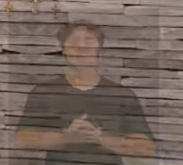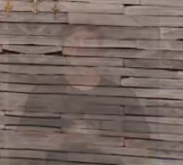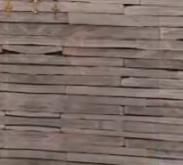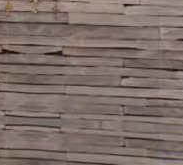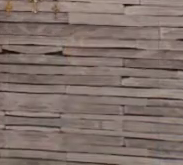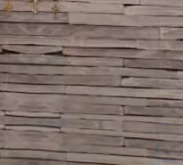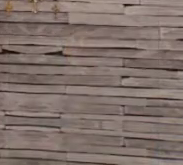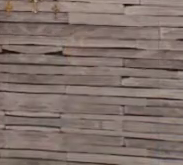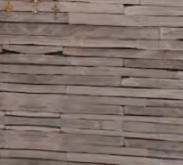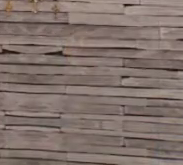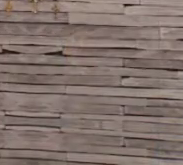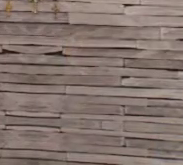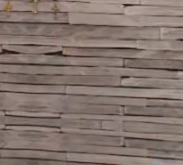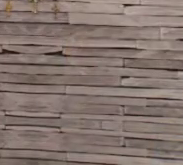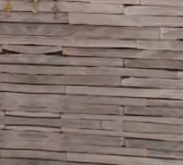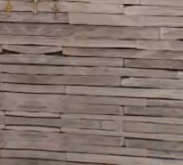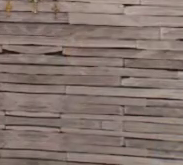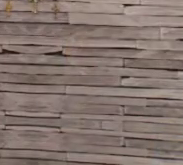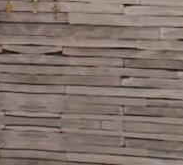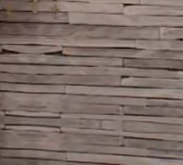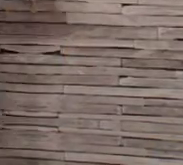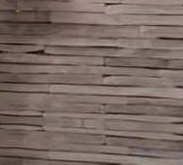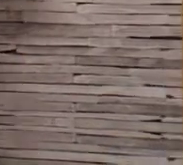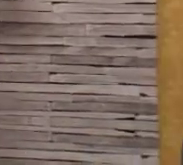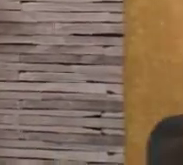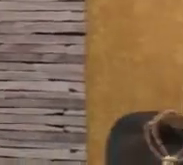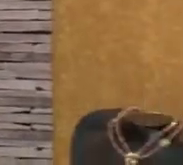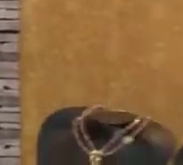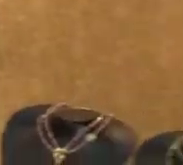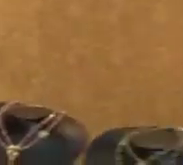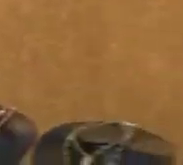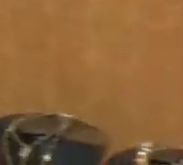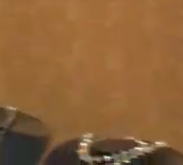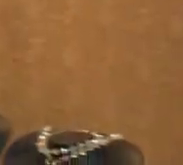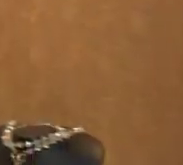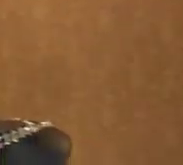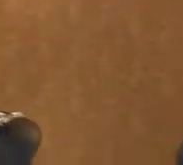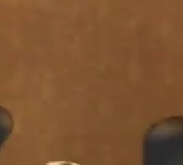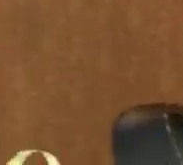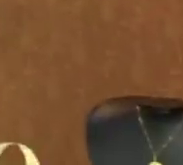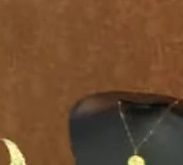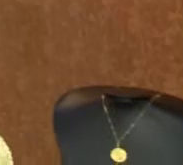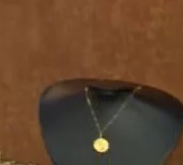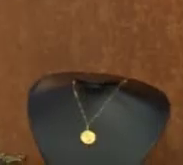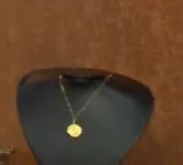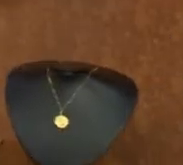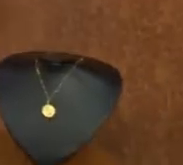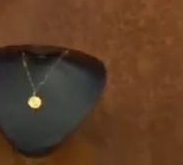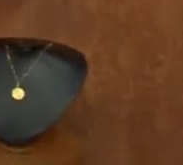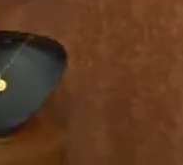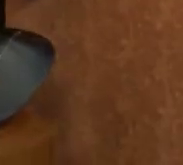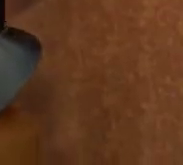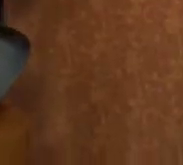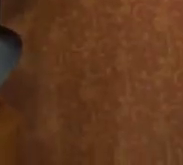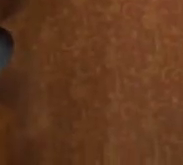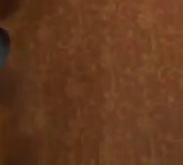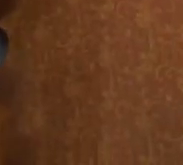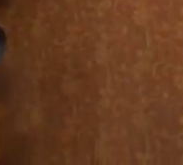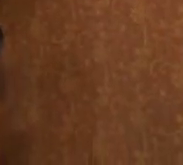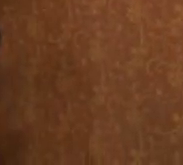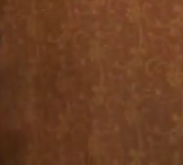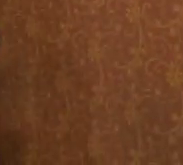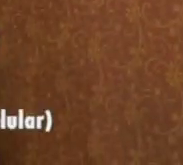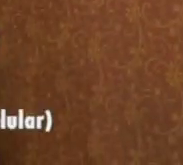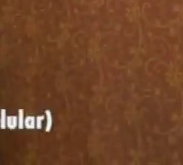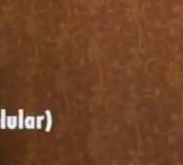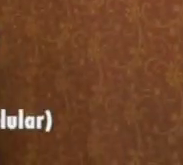Amém. Bendito terço, louvado seja Maria, nossa Mãe, e nosso Senhor Jesus, Rei do Universo. A dica final do programa de